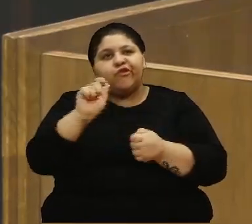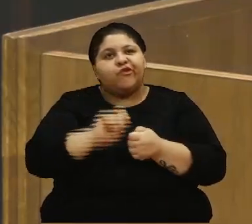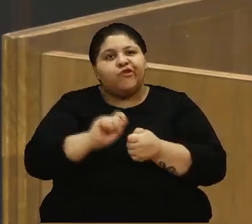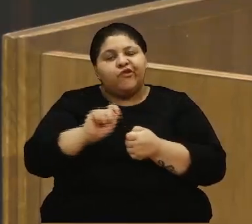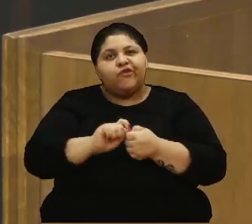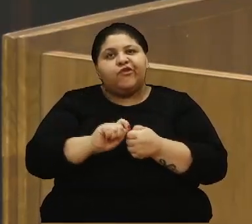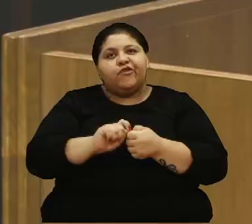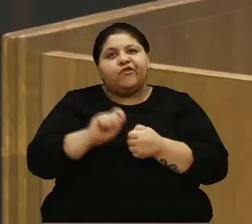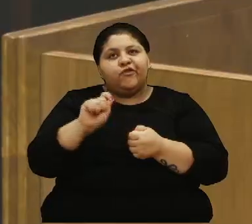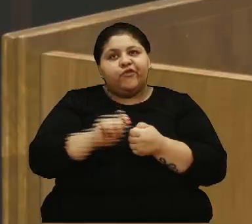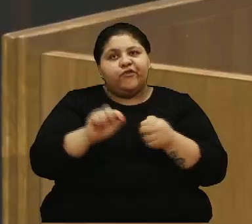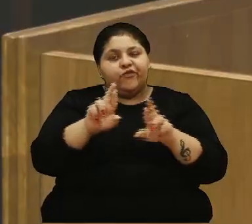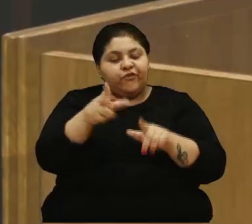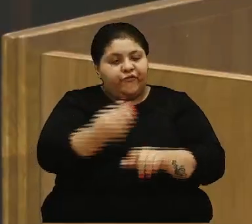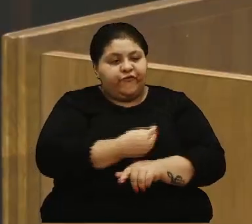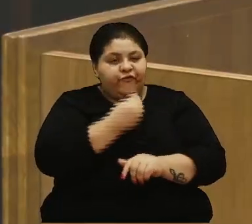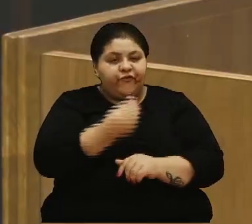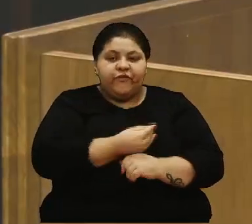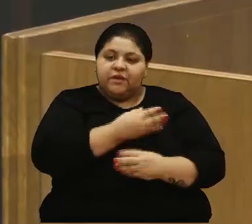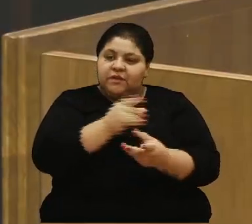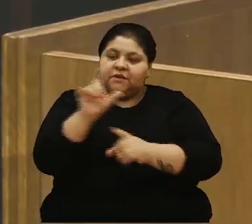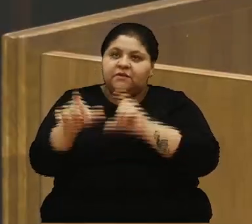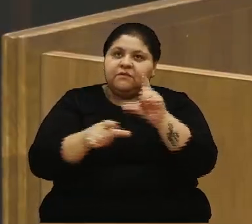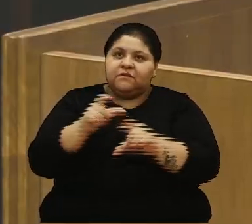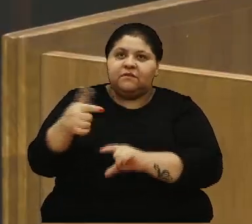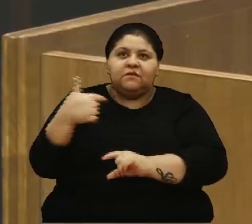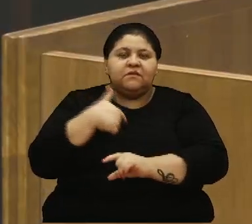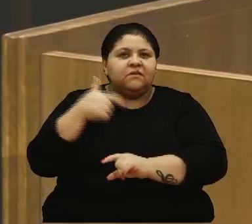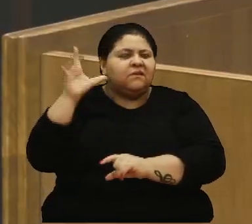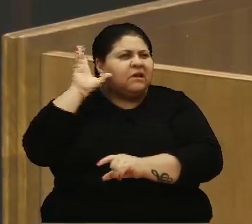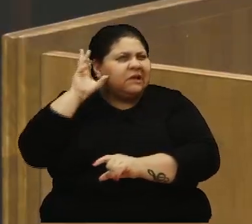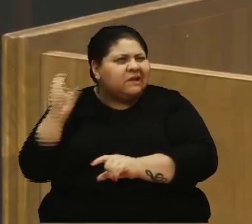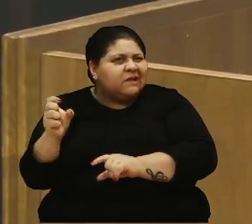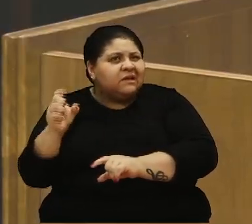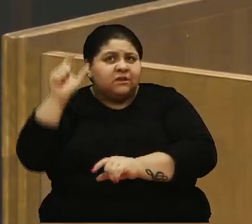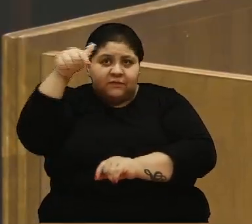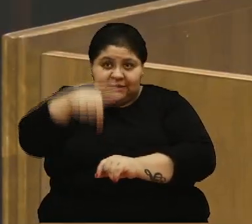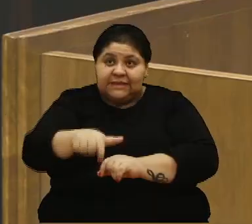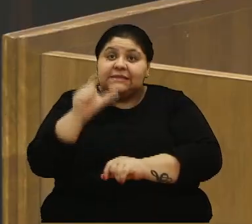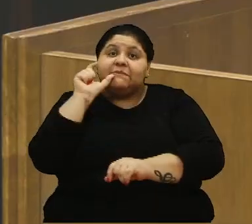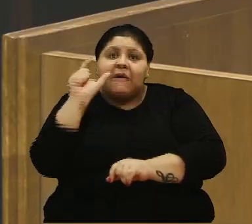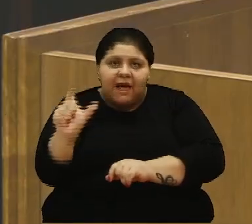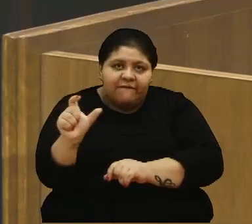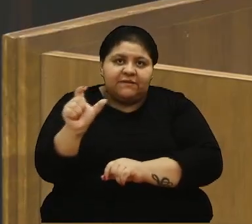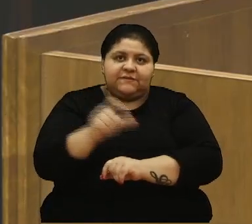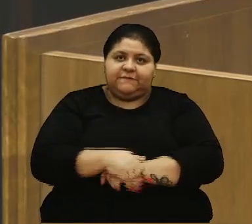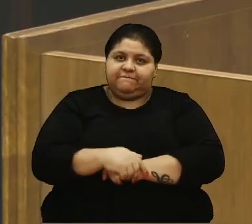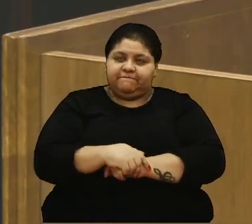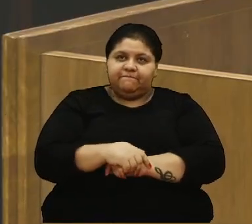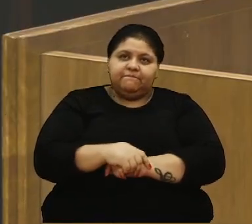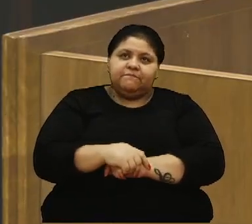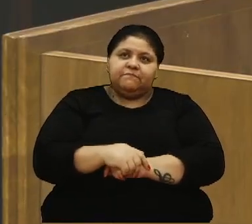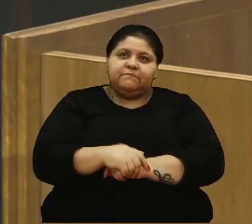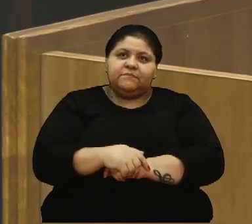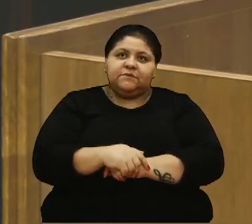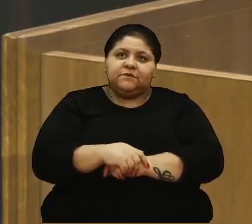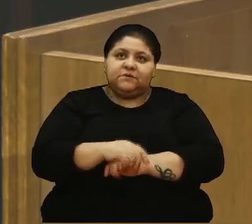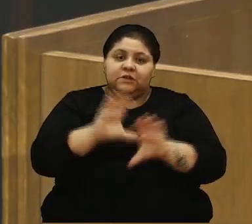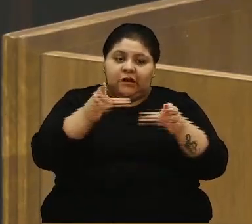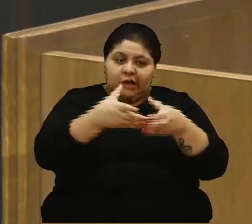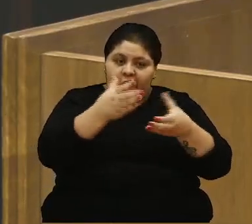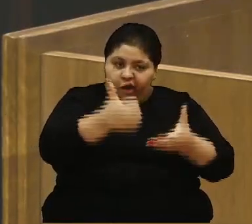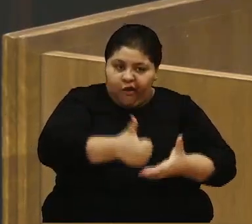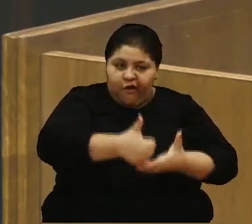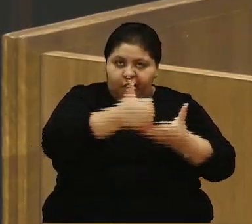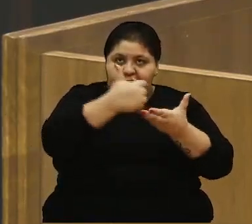e tem feito a diferença na vida de muita gente. Aliás, eu ouvi isso nessas palavras, que a frente parlamentar,